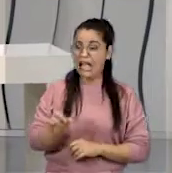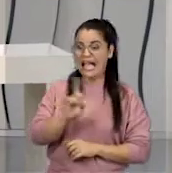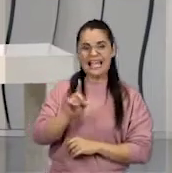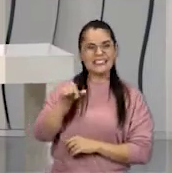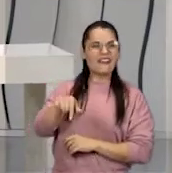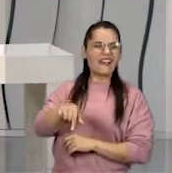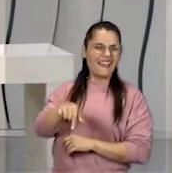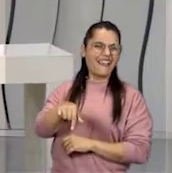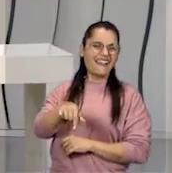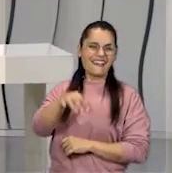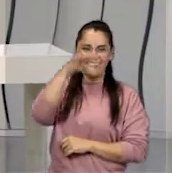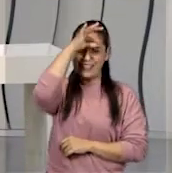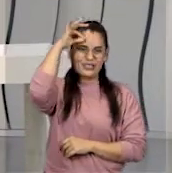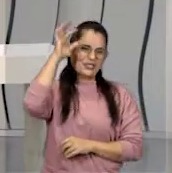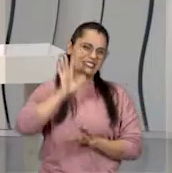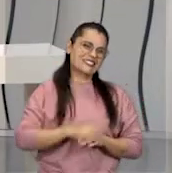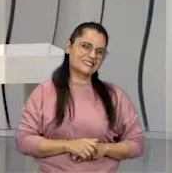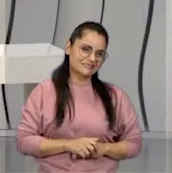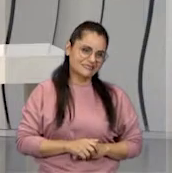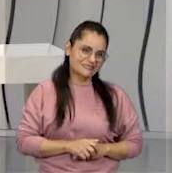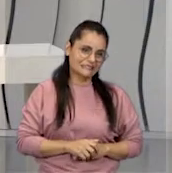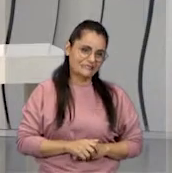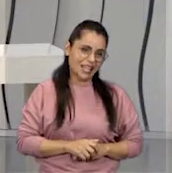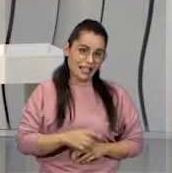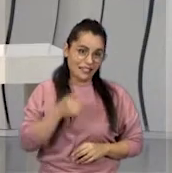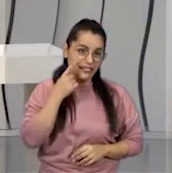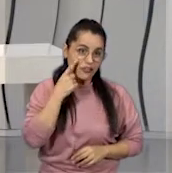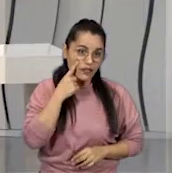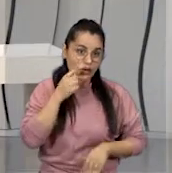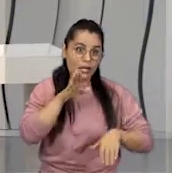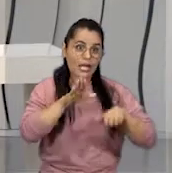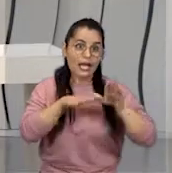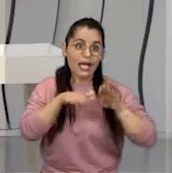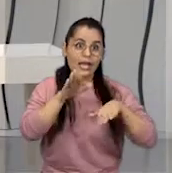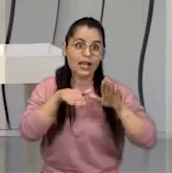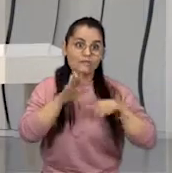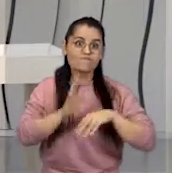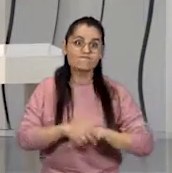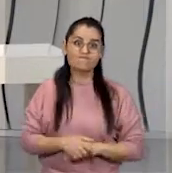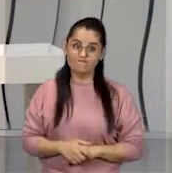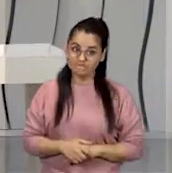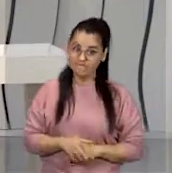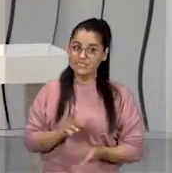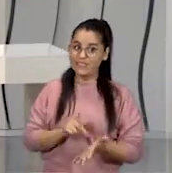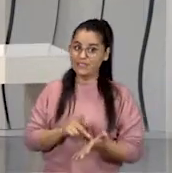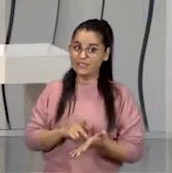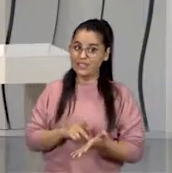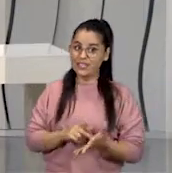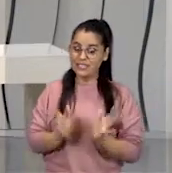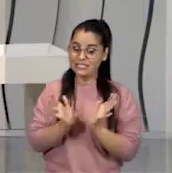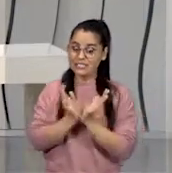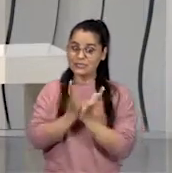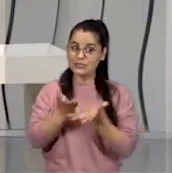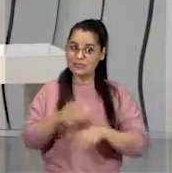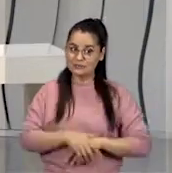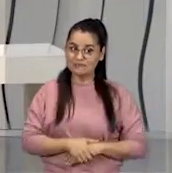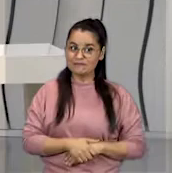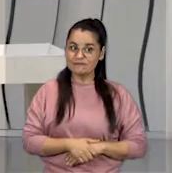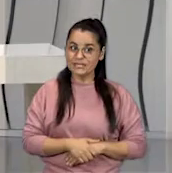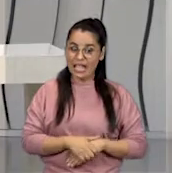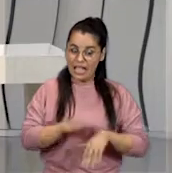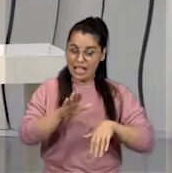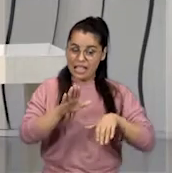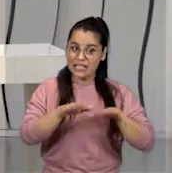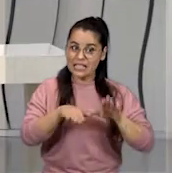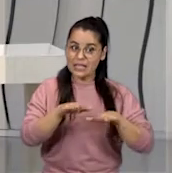inocente. Tá vendo como que a verdade é absoluta? A verdade é relativa, perdão? O que acontece? Ela depende do momento em que